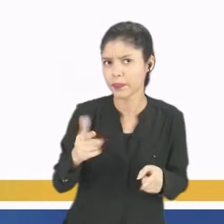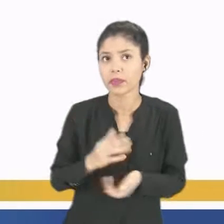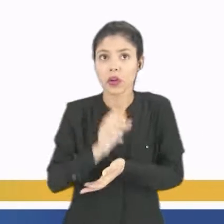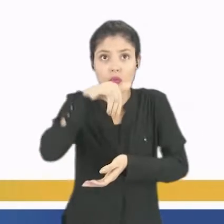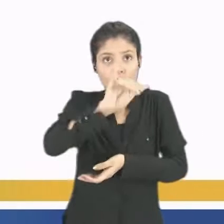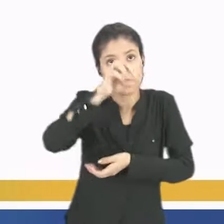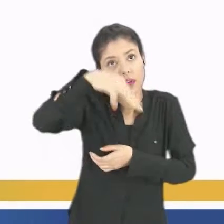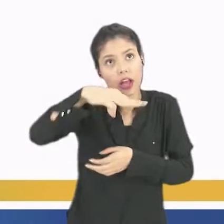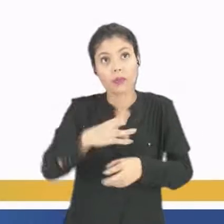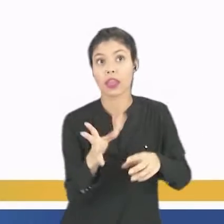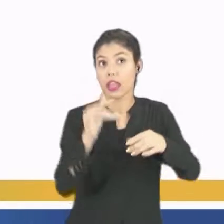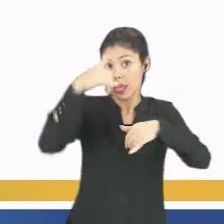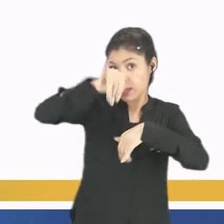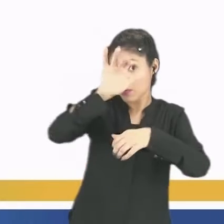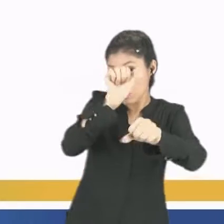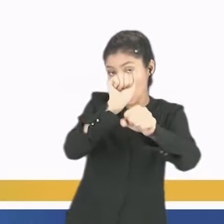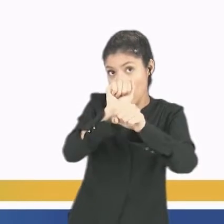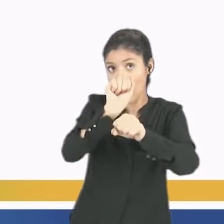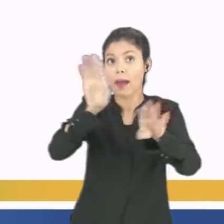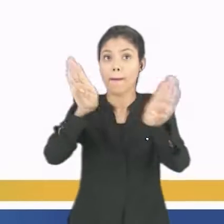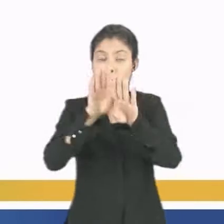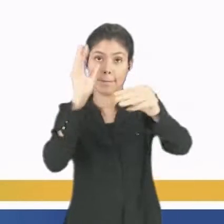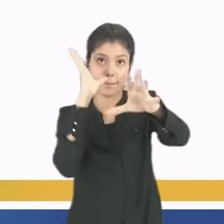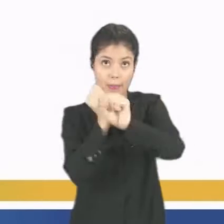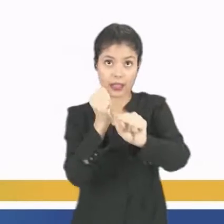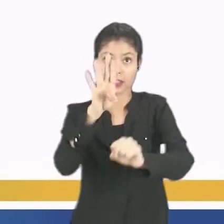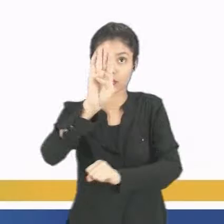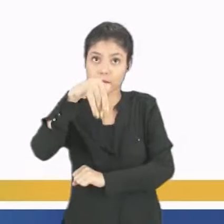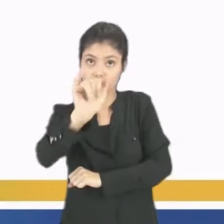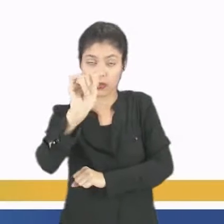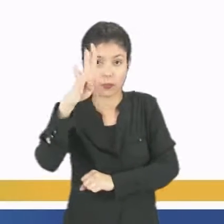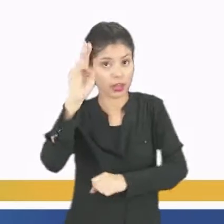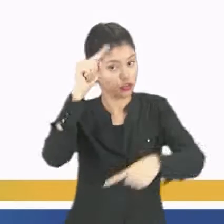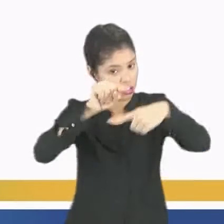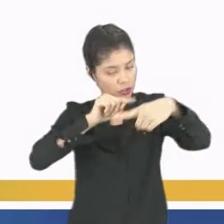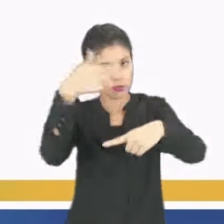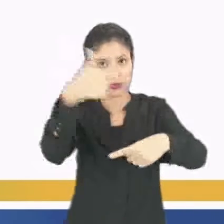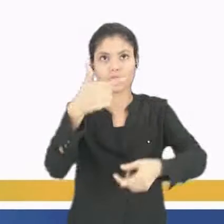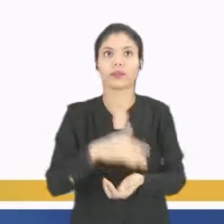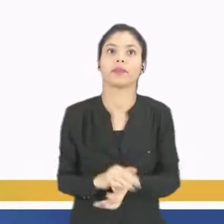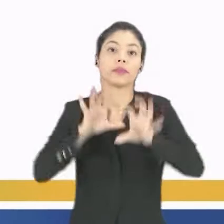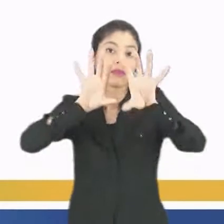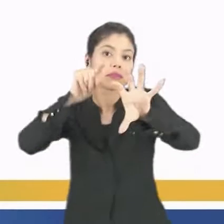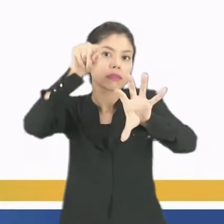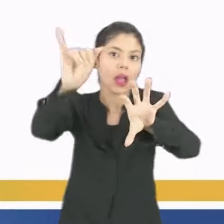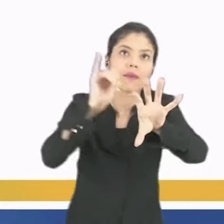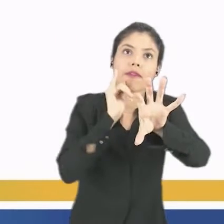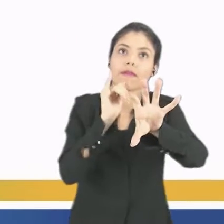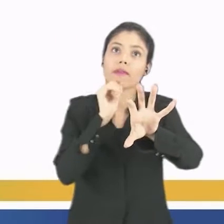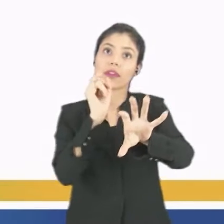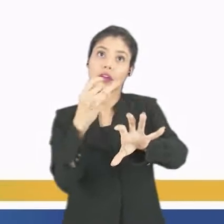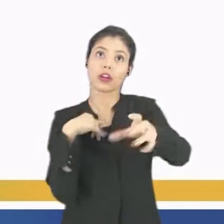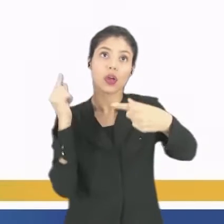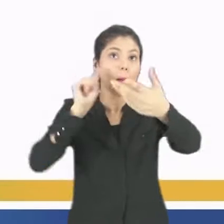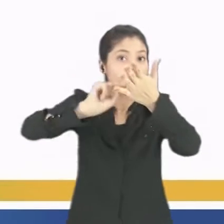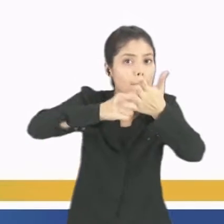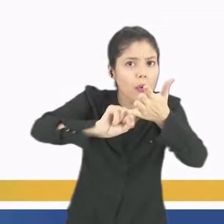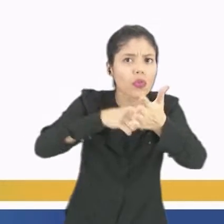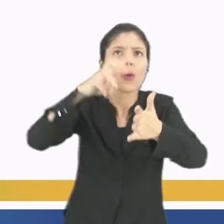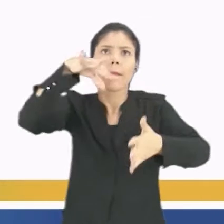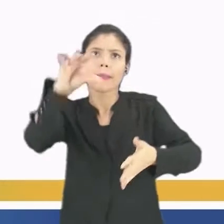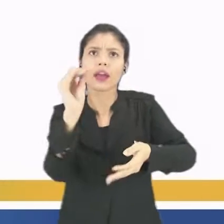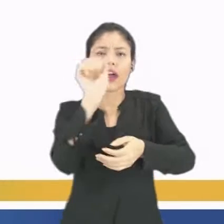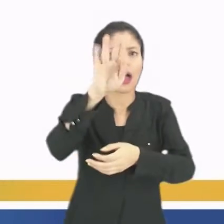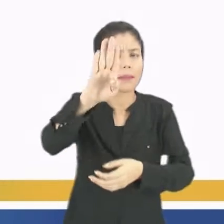YM? Soma YA mais YB e também divide por 2. Então, nesse caso, exemplo, se eu quiser o ponto médio do